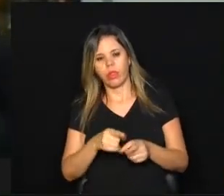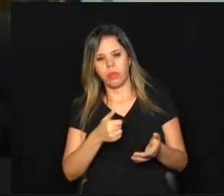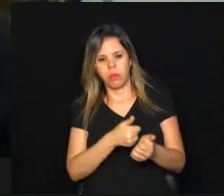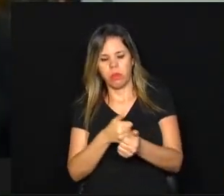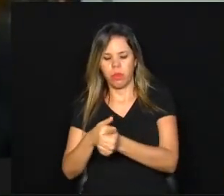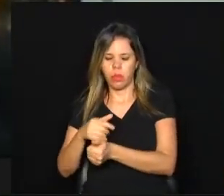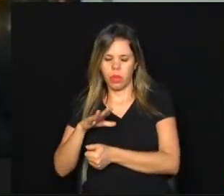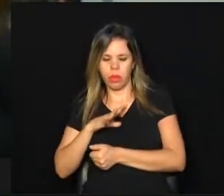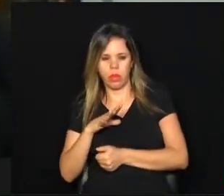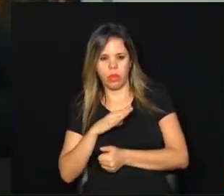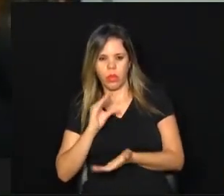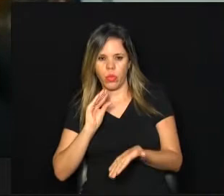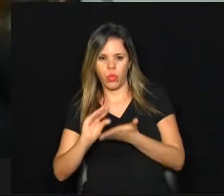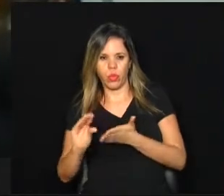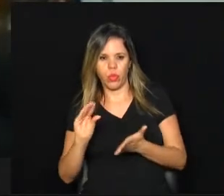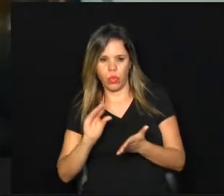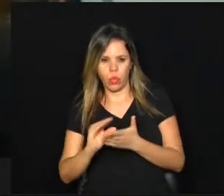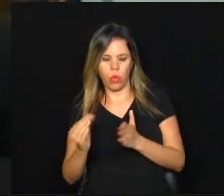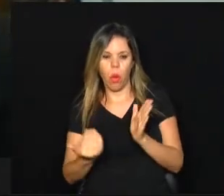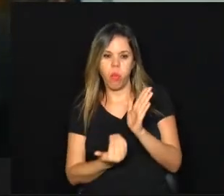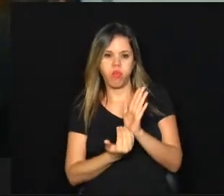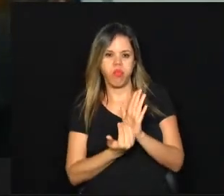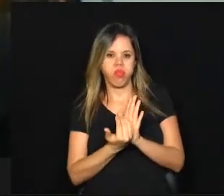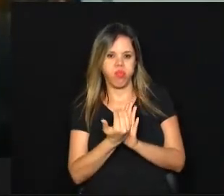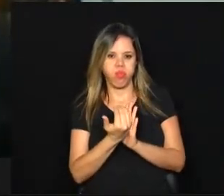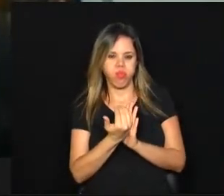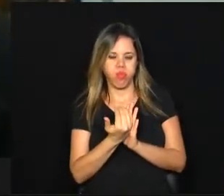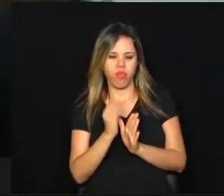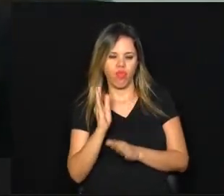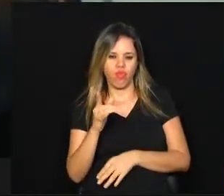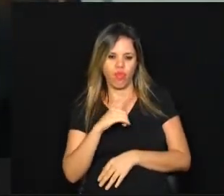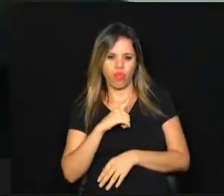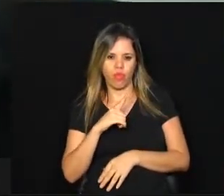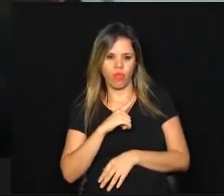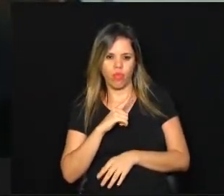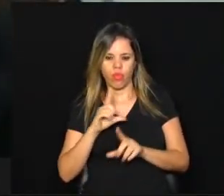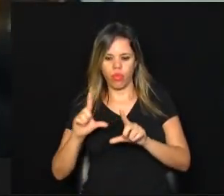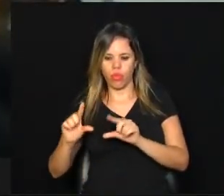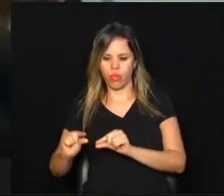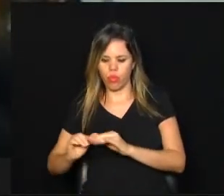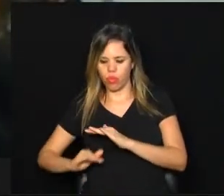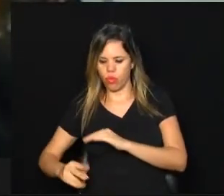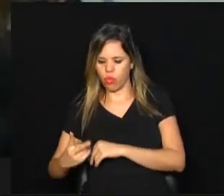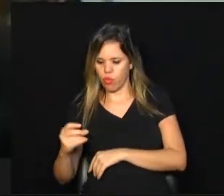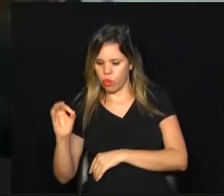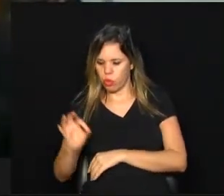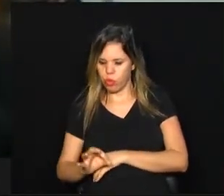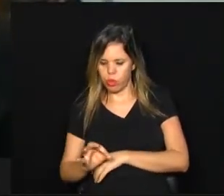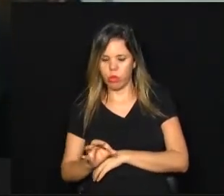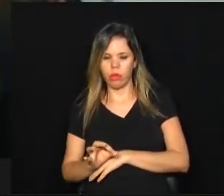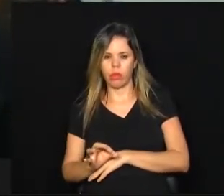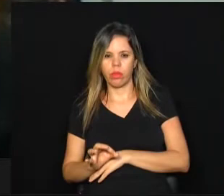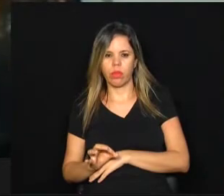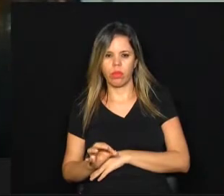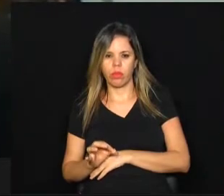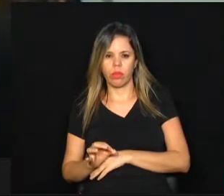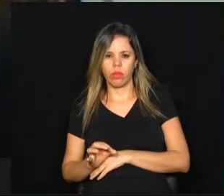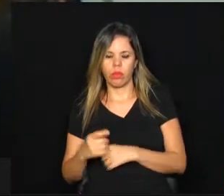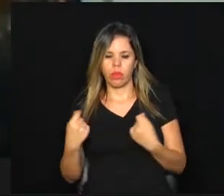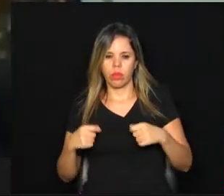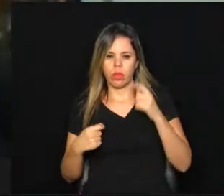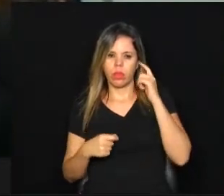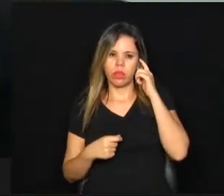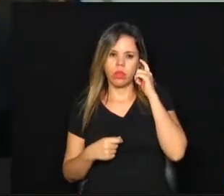fazendo investimentos elevadíssimos e já estão, inclusive, abaixo desses 20%. Tá. Mas precisamos